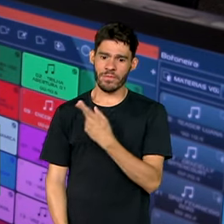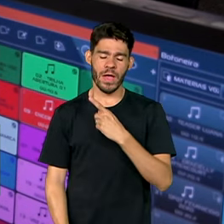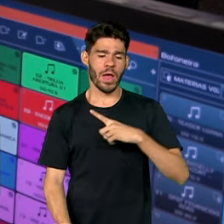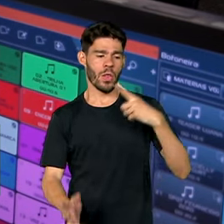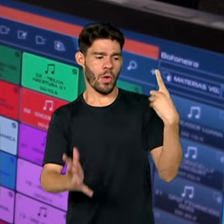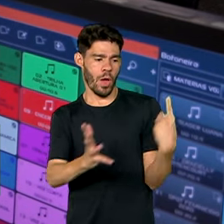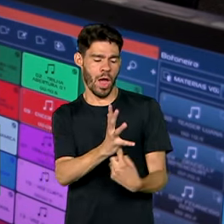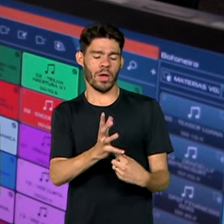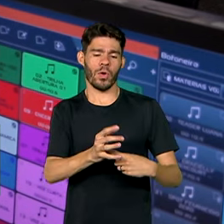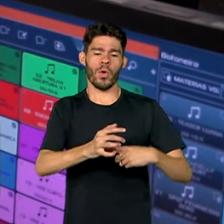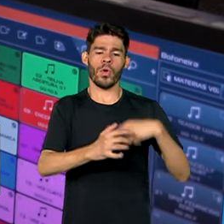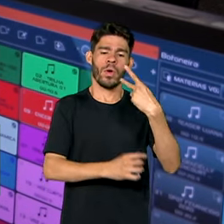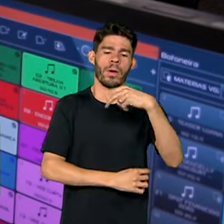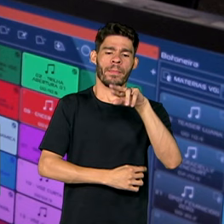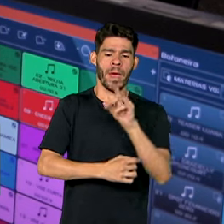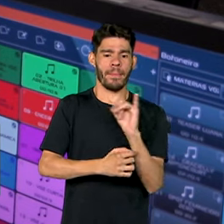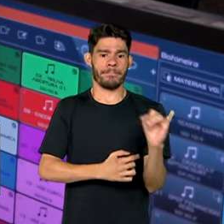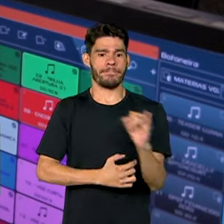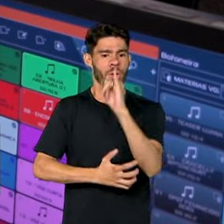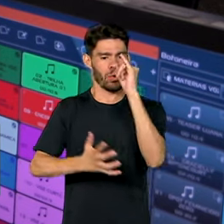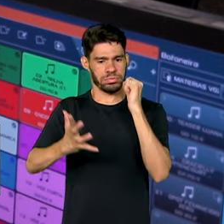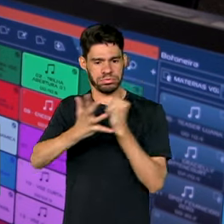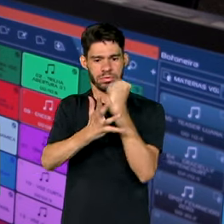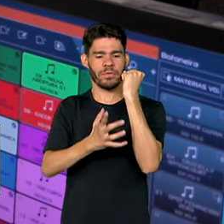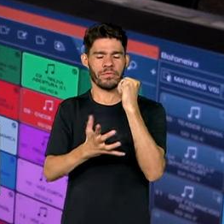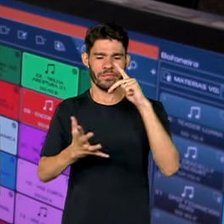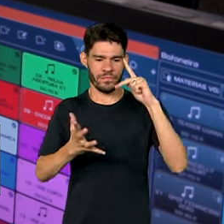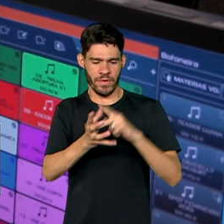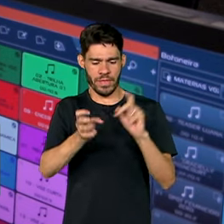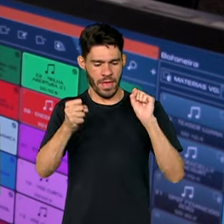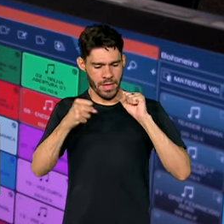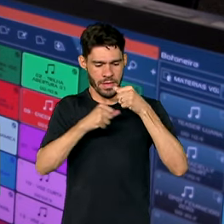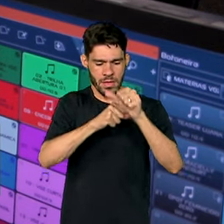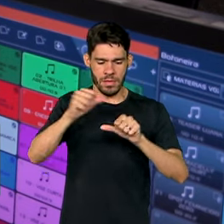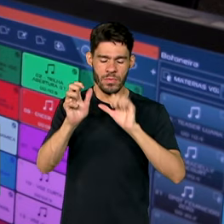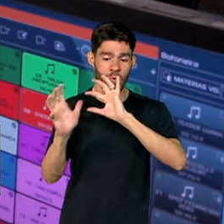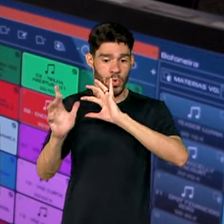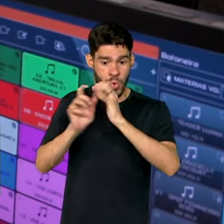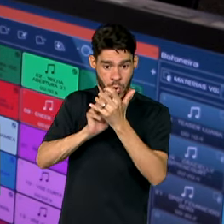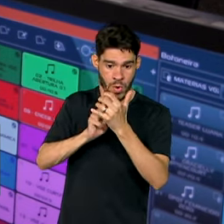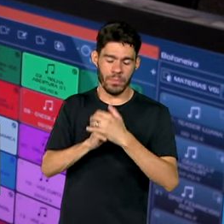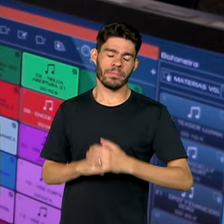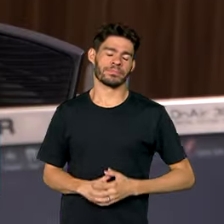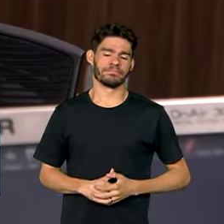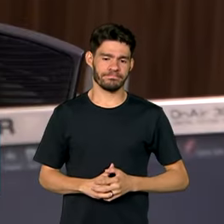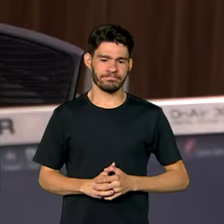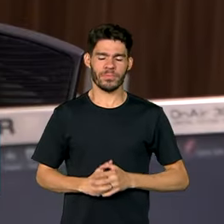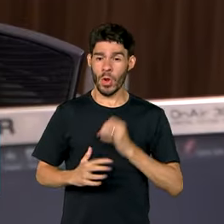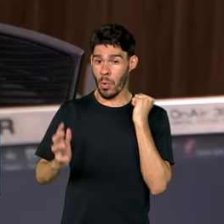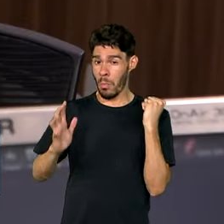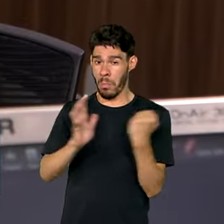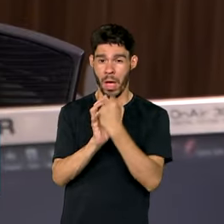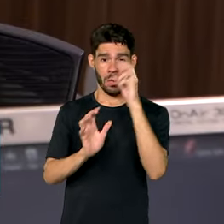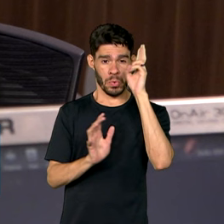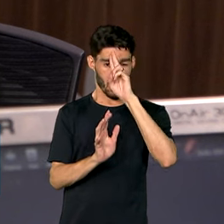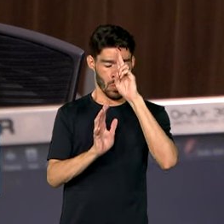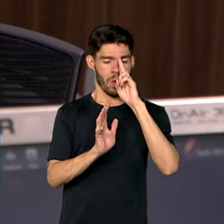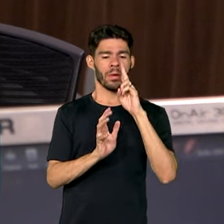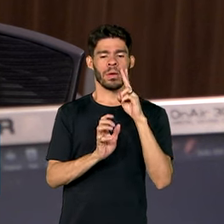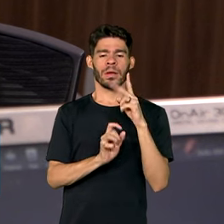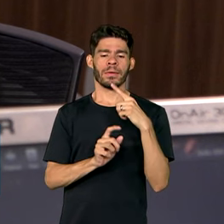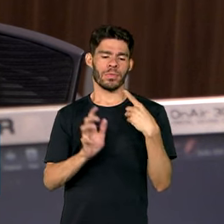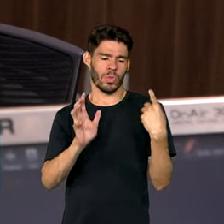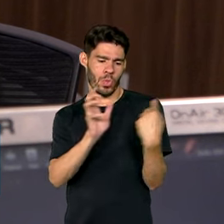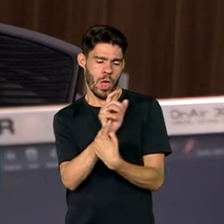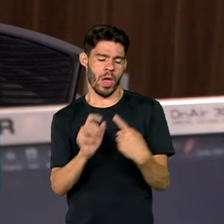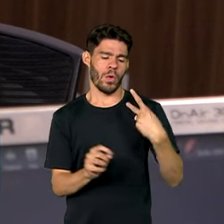de Paris que é de fato um Marco importante né no combate às mudanças climáticas eh um Marco histórico e no acordo